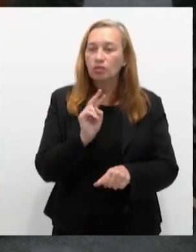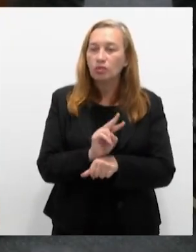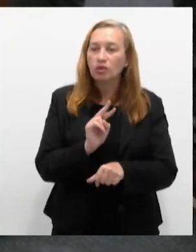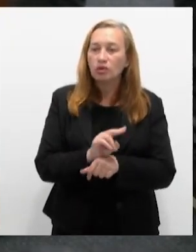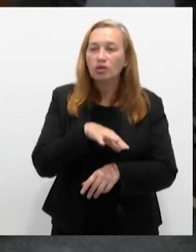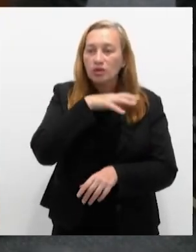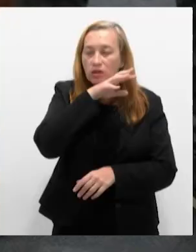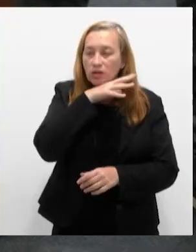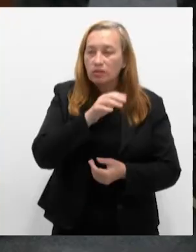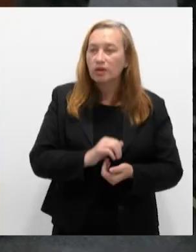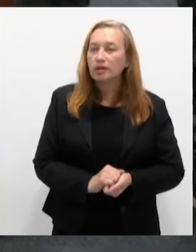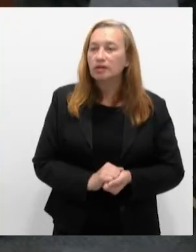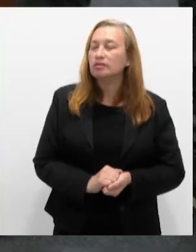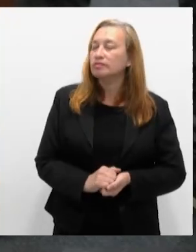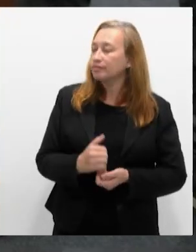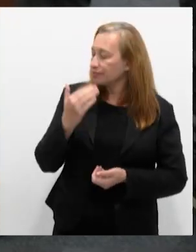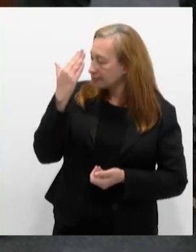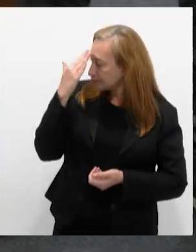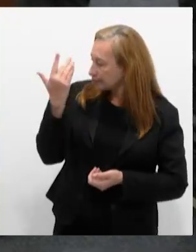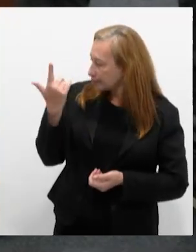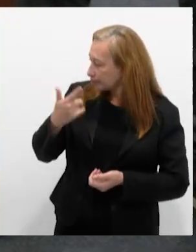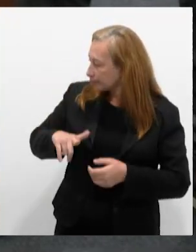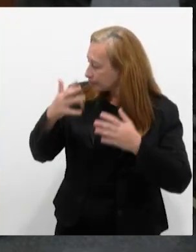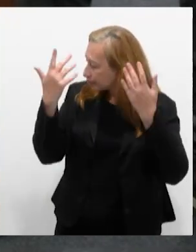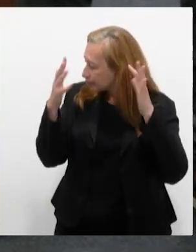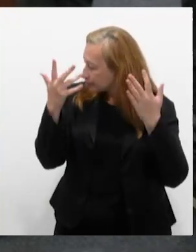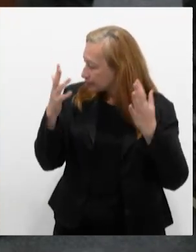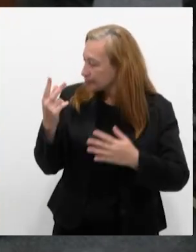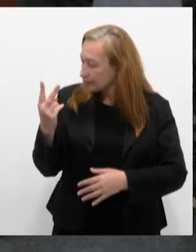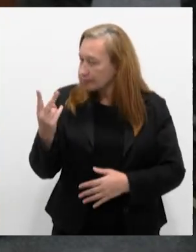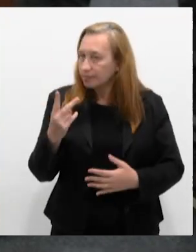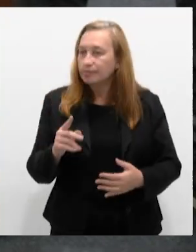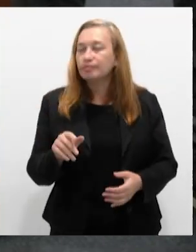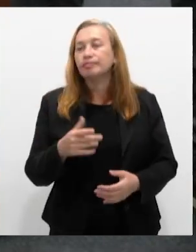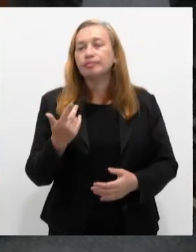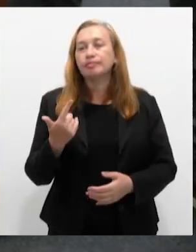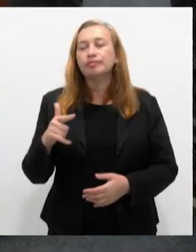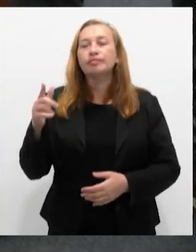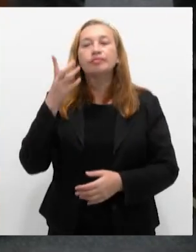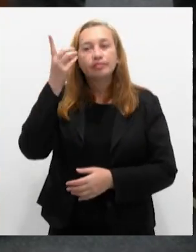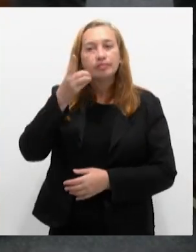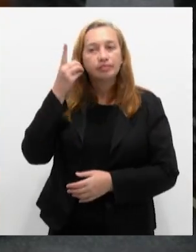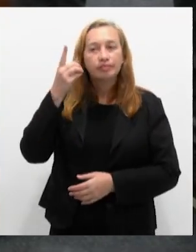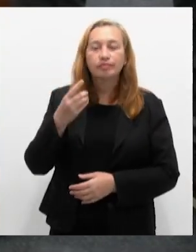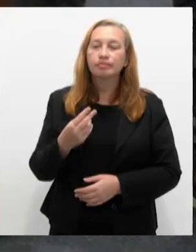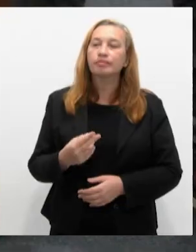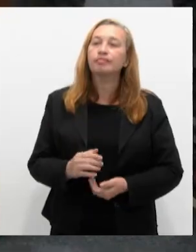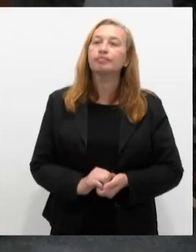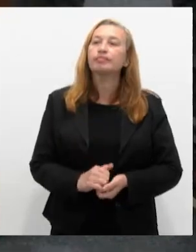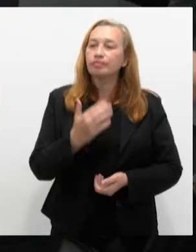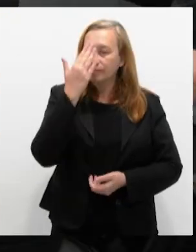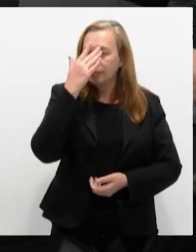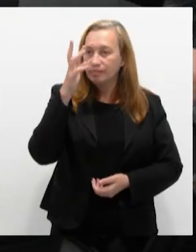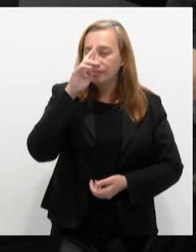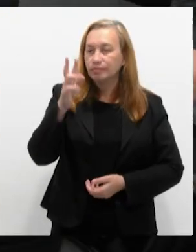nossos animais. Então, quero aqui mais uma vez parabenizar os dois e os demais deputados também são coautores. Obrigado, senhor